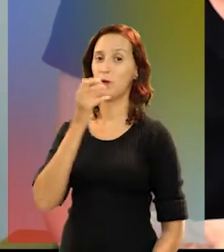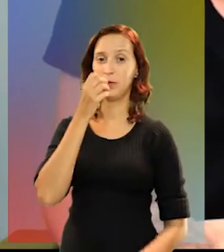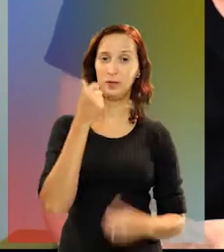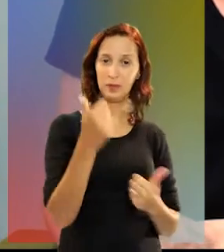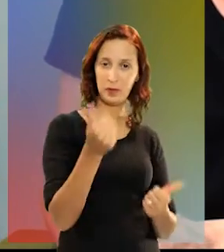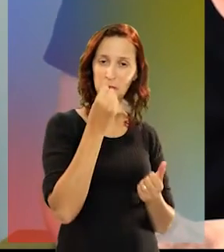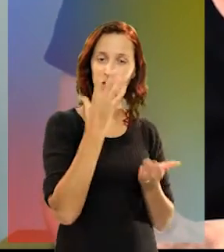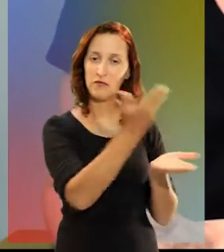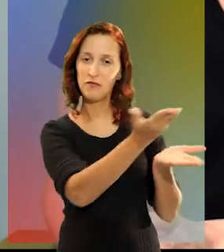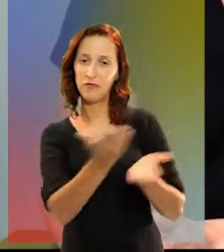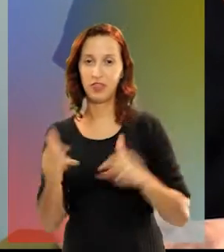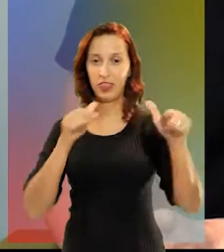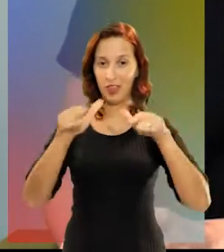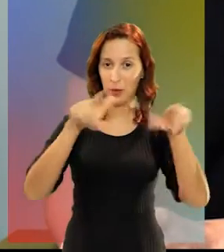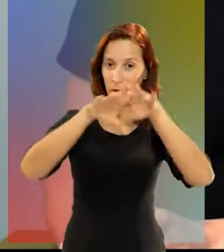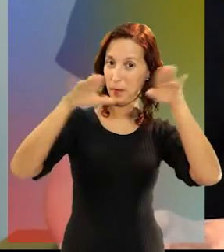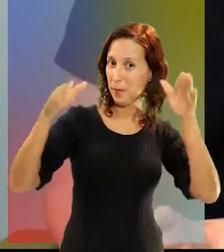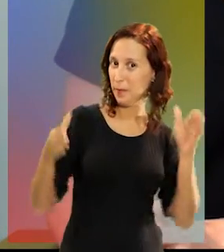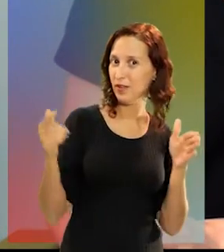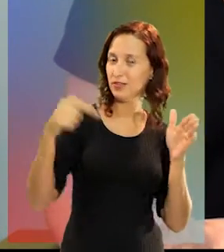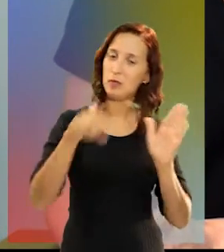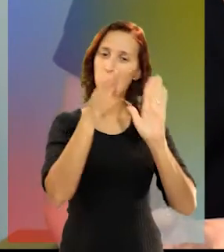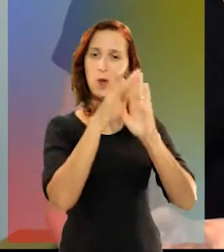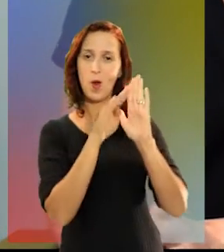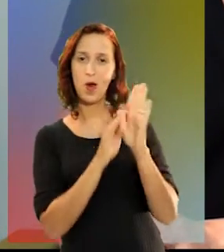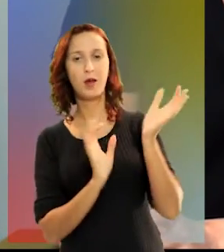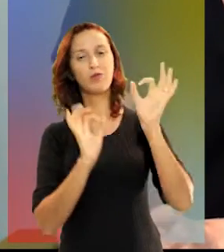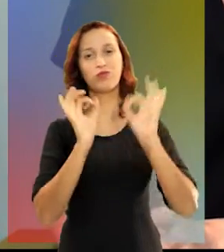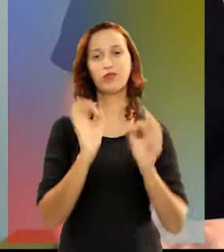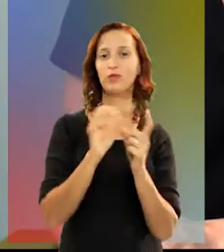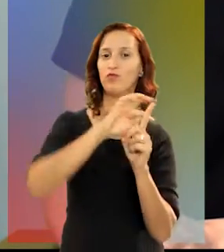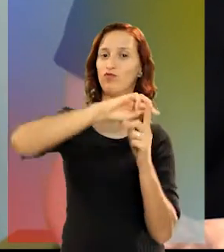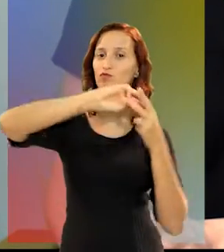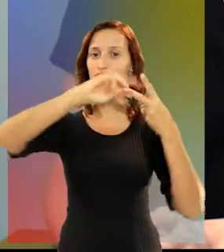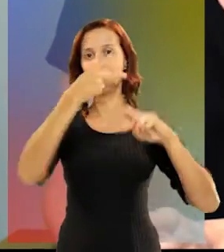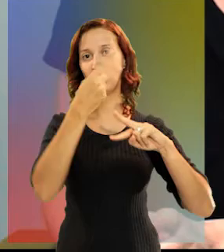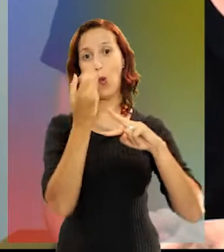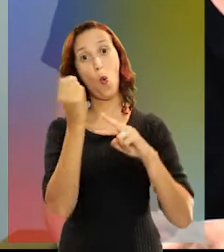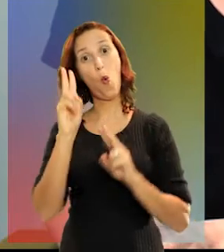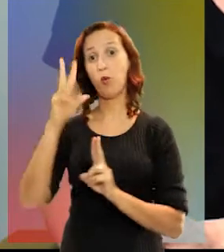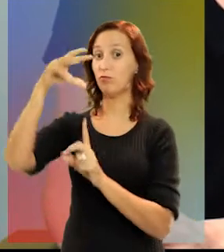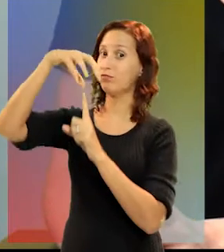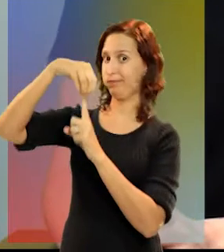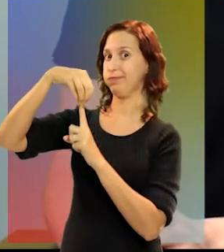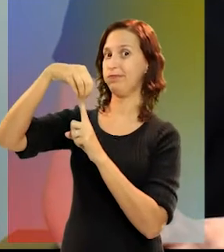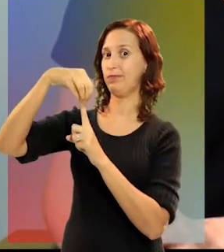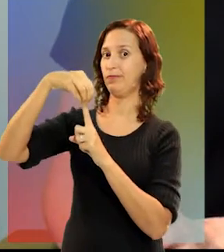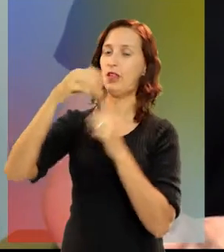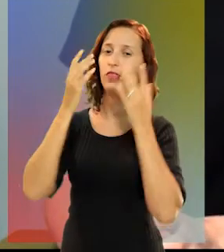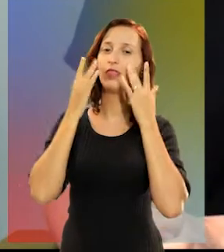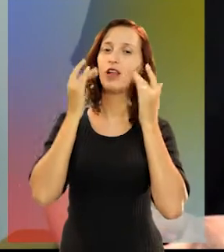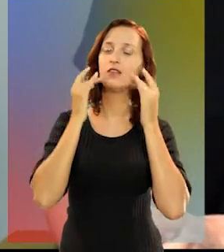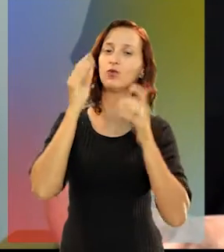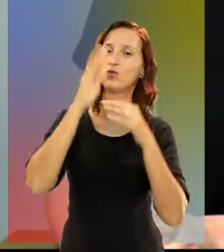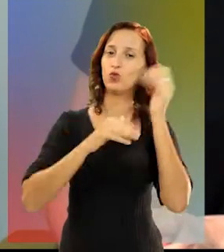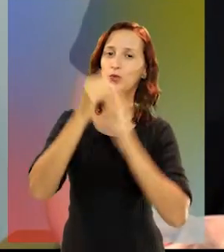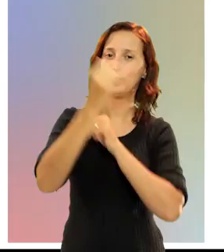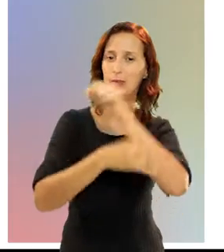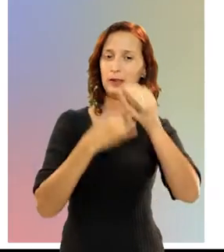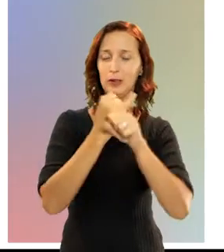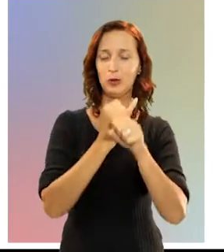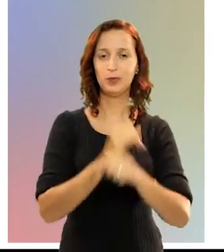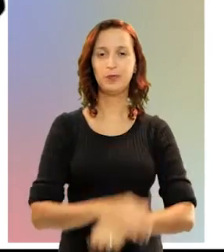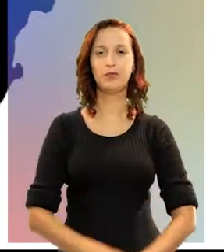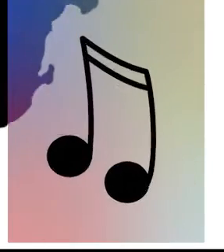Olá, gente! Sejam bem-vindos ao Trabalho de Mesa, o seu programa replicante ou monolítico de teatro na